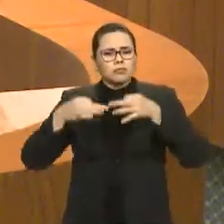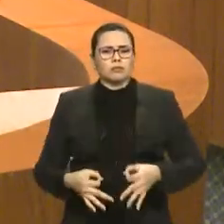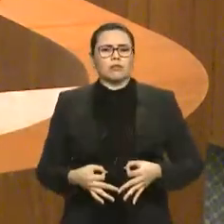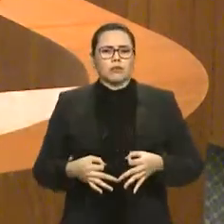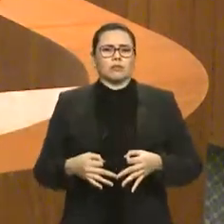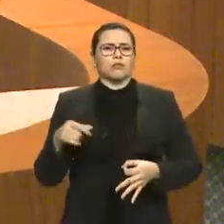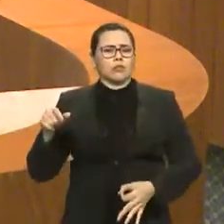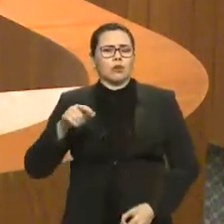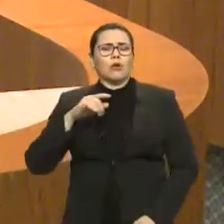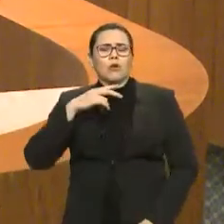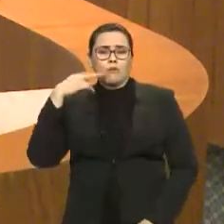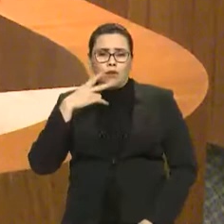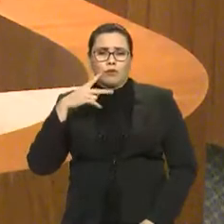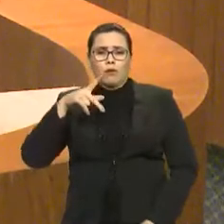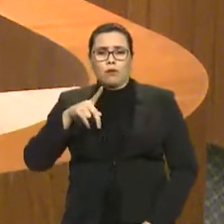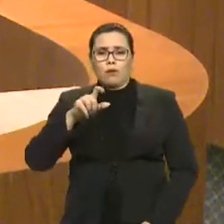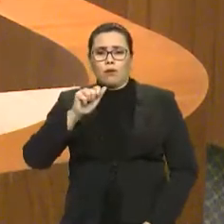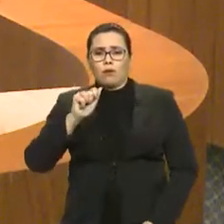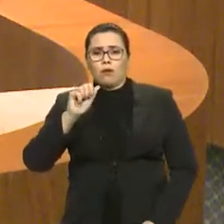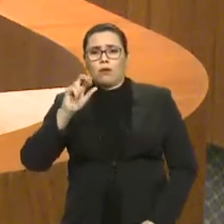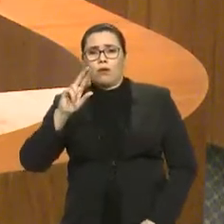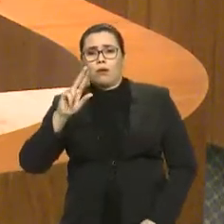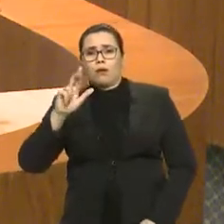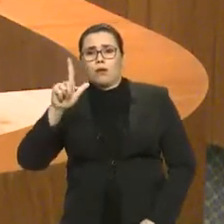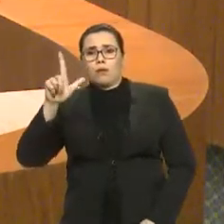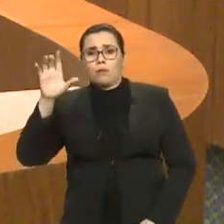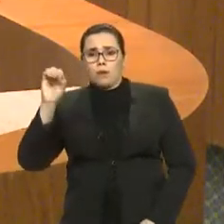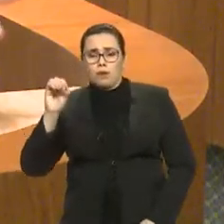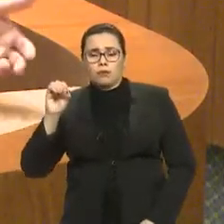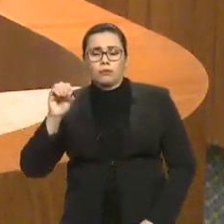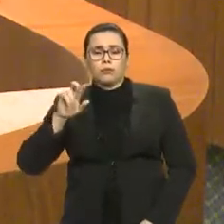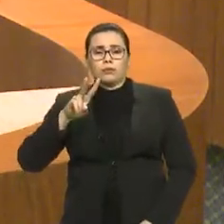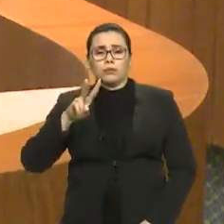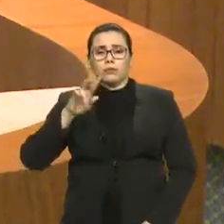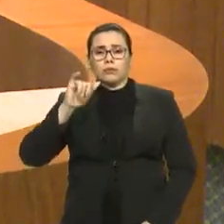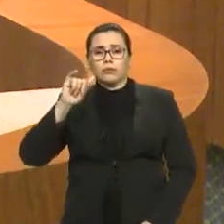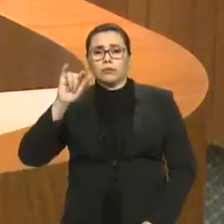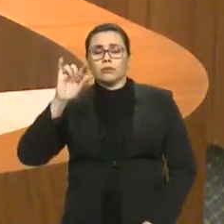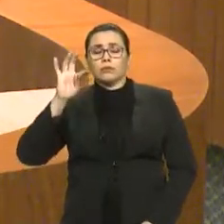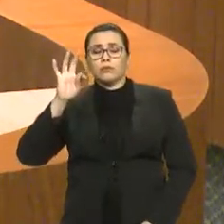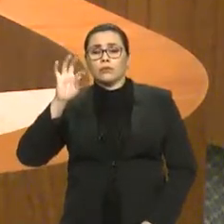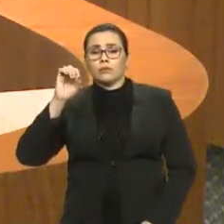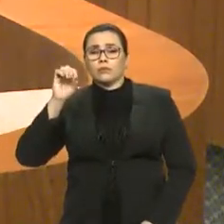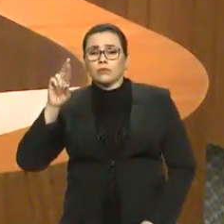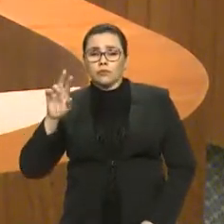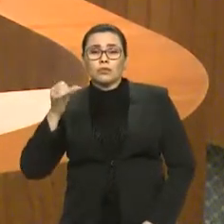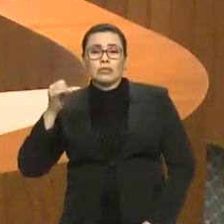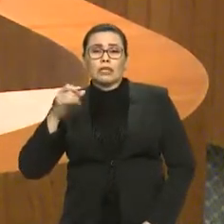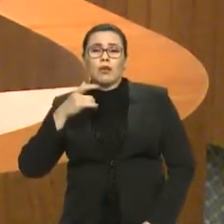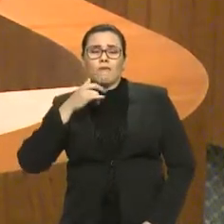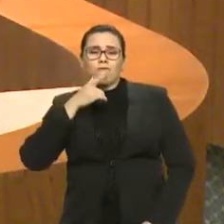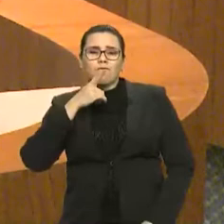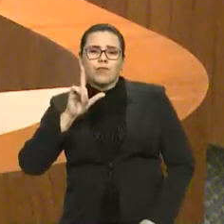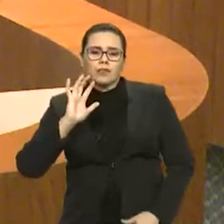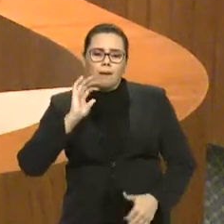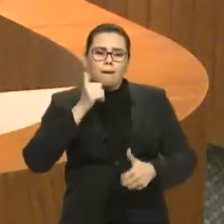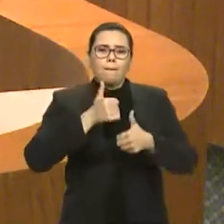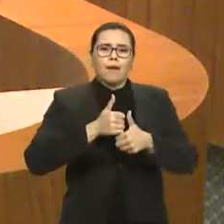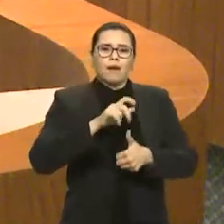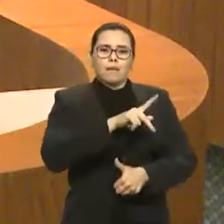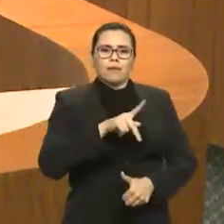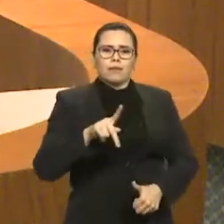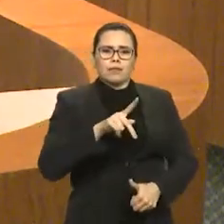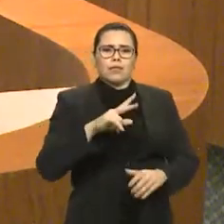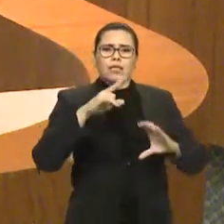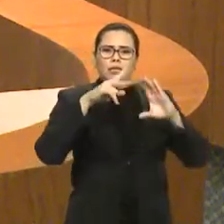dará uma grande contribuição para a Câmara Municipal, para a democracia e para a cidade de São Luís. Eu acredito, eu